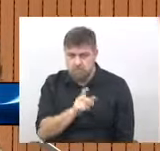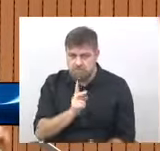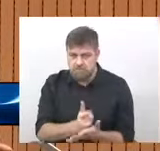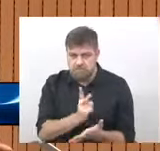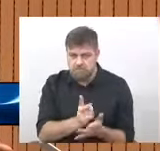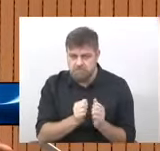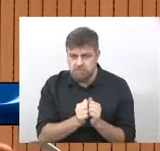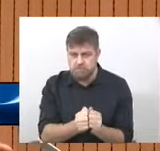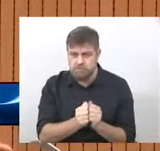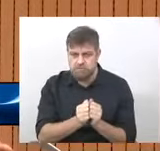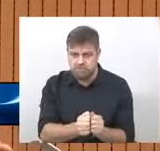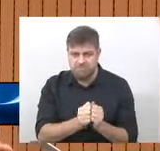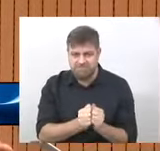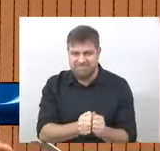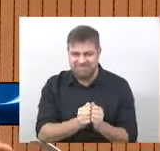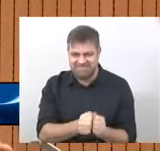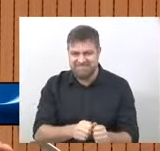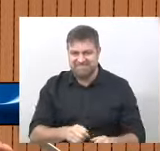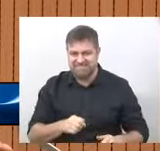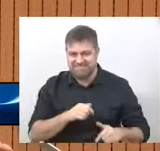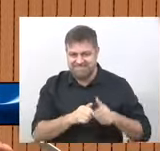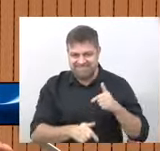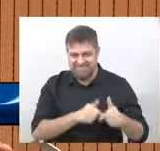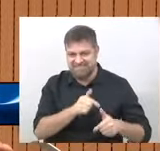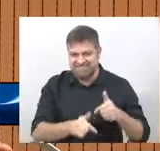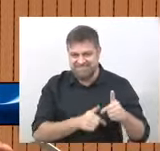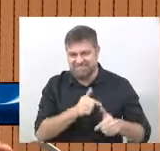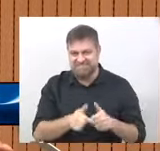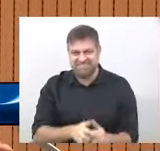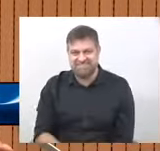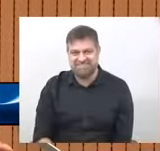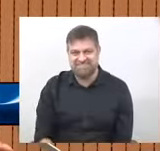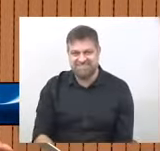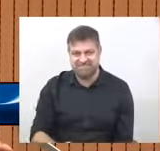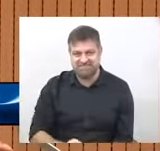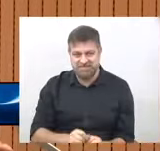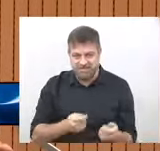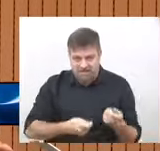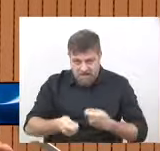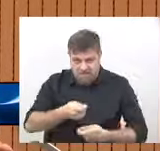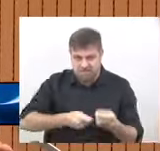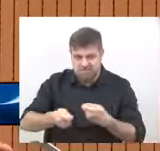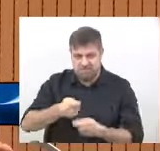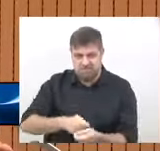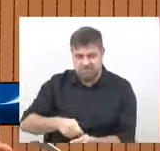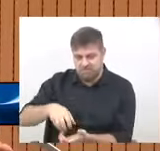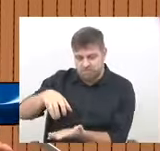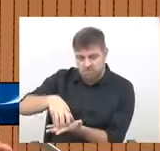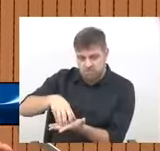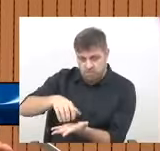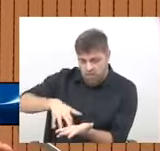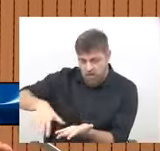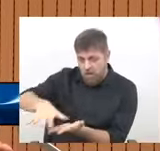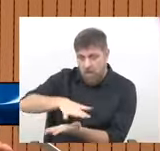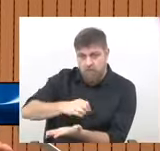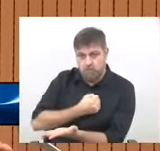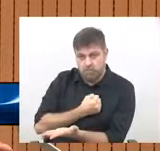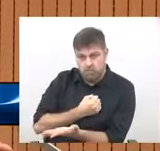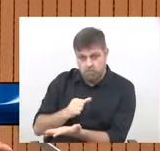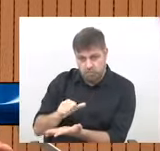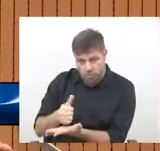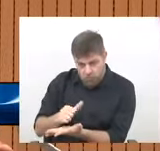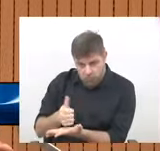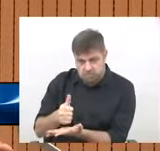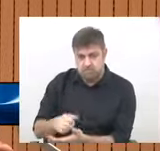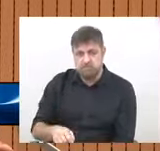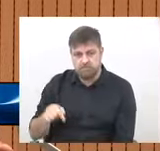junto conosco, fazendo um belíssimo trabalho. Foi administrador da Regional 11,